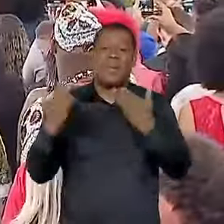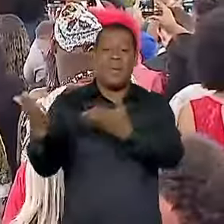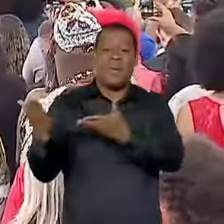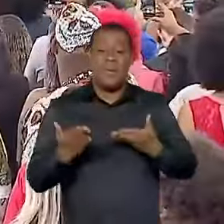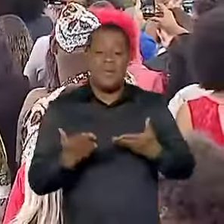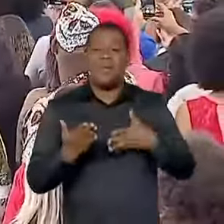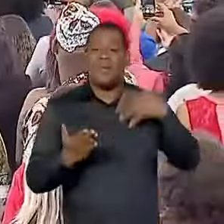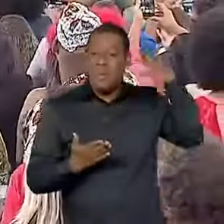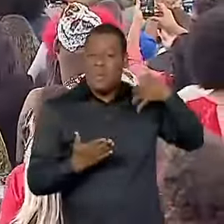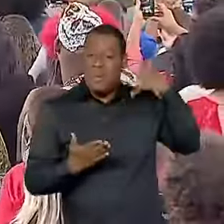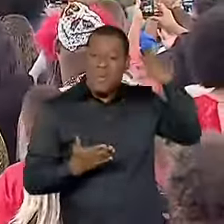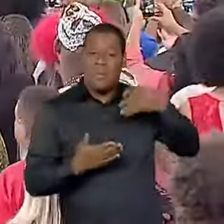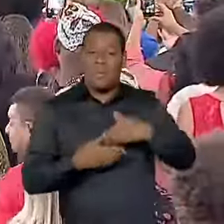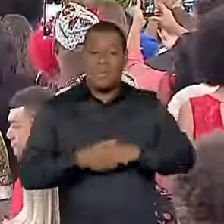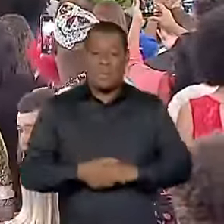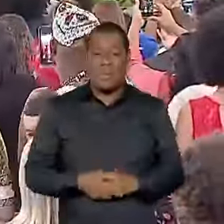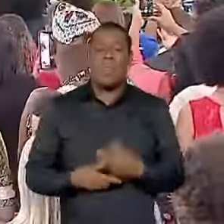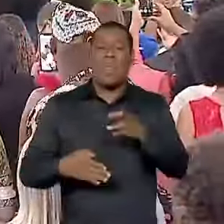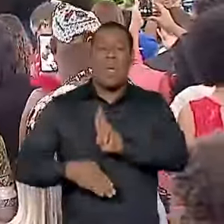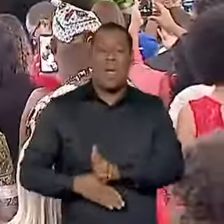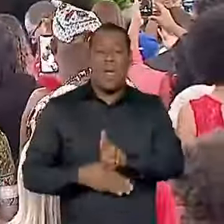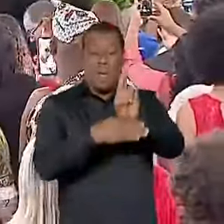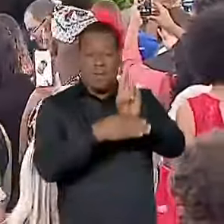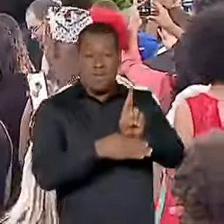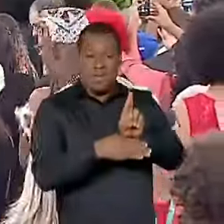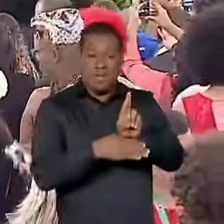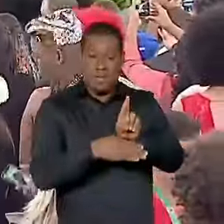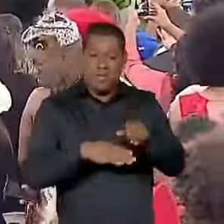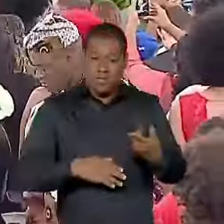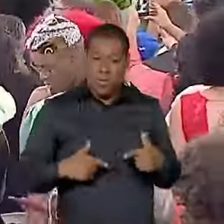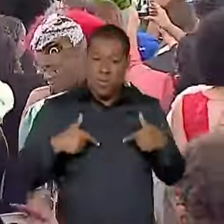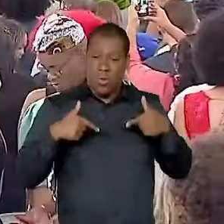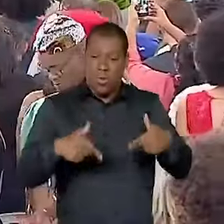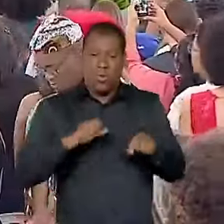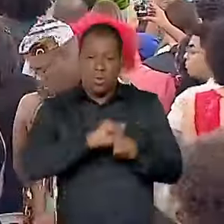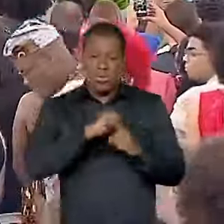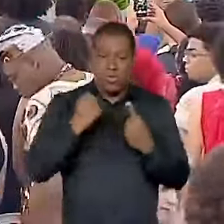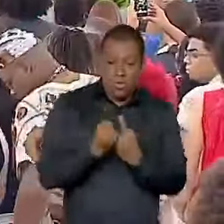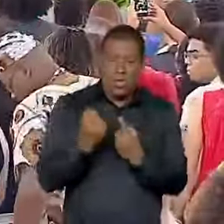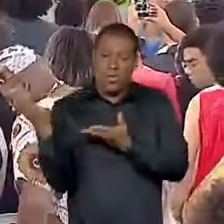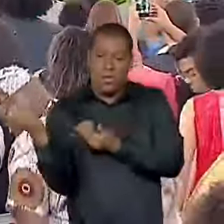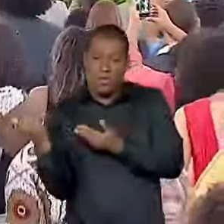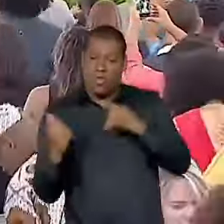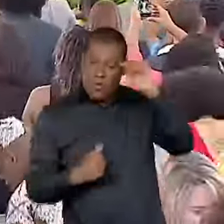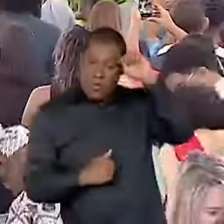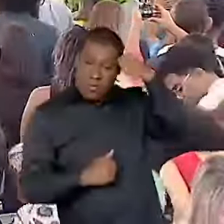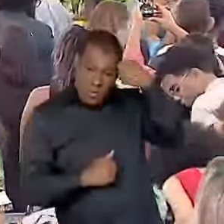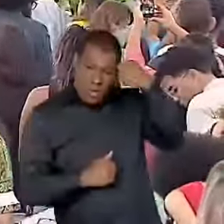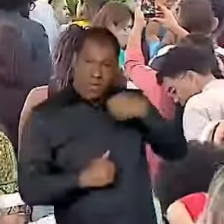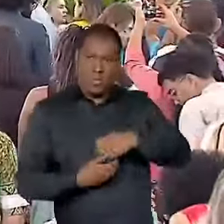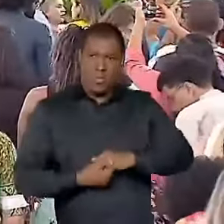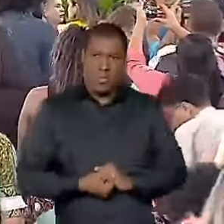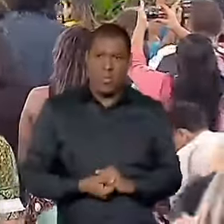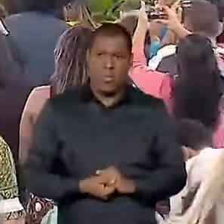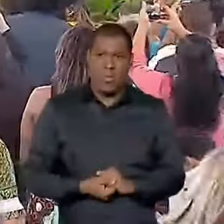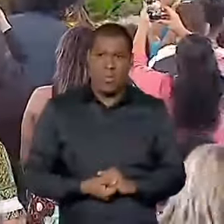Convida-se a fazer uso da palavra o representante dos movimentos sociais negros da juventude de terreiros,